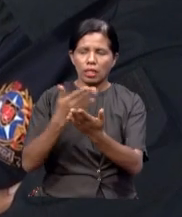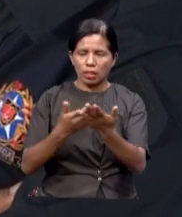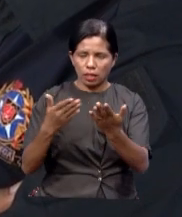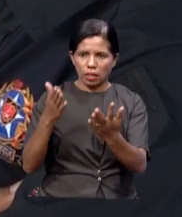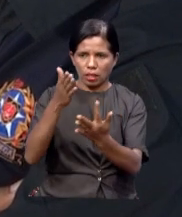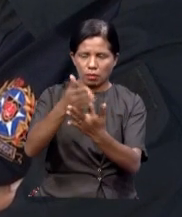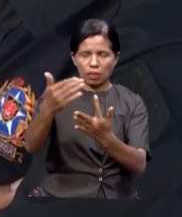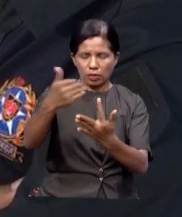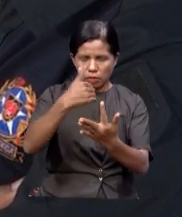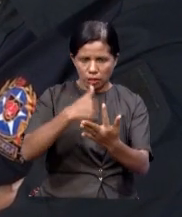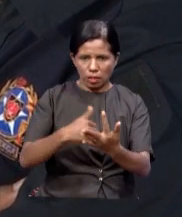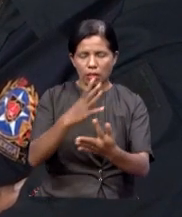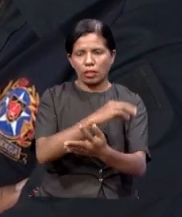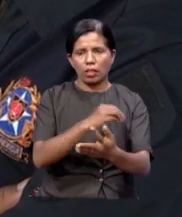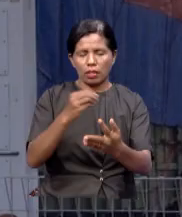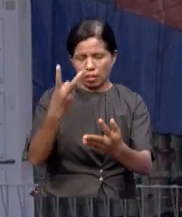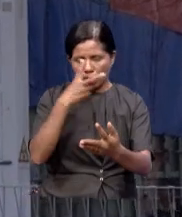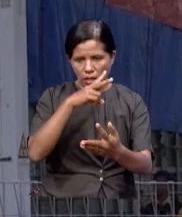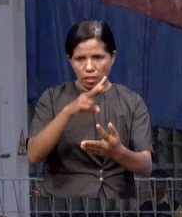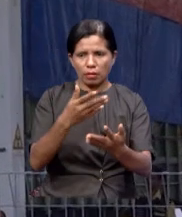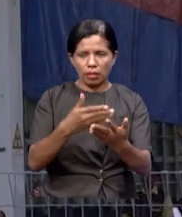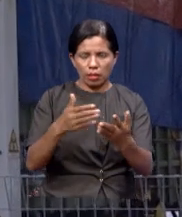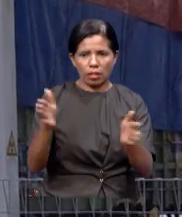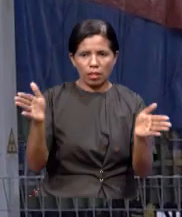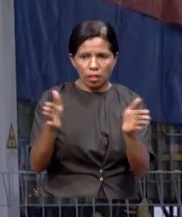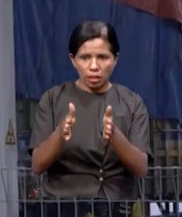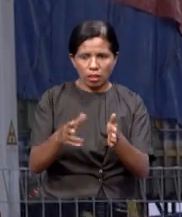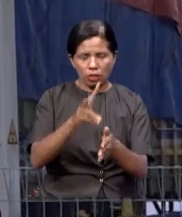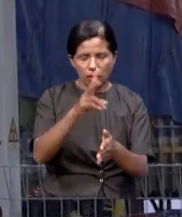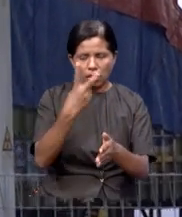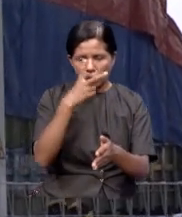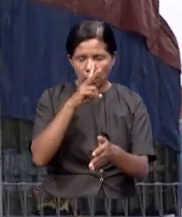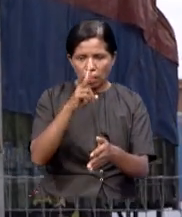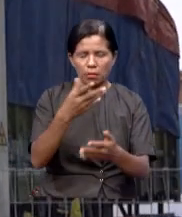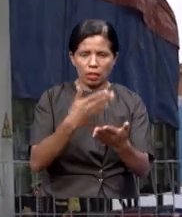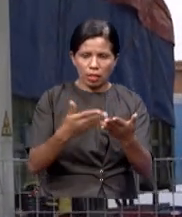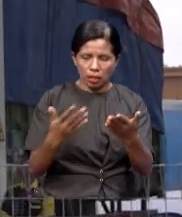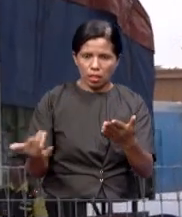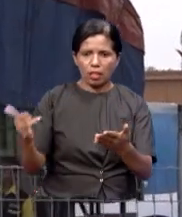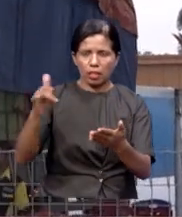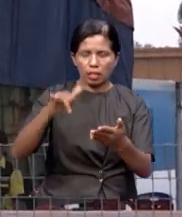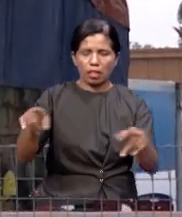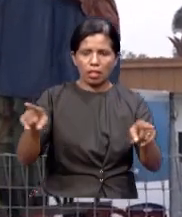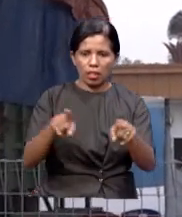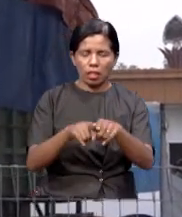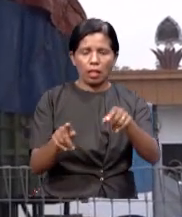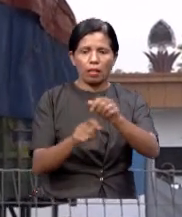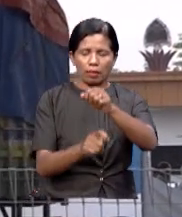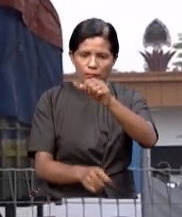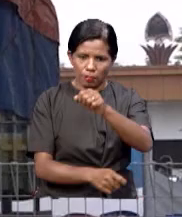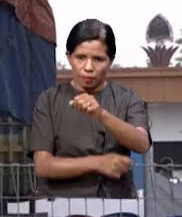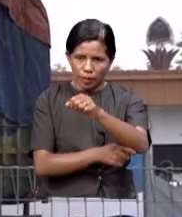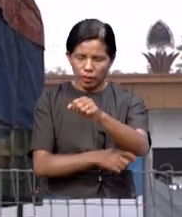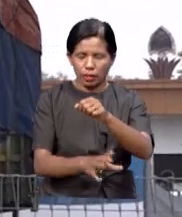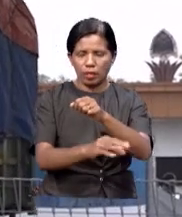e a fronteira, no X-ray scanner ki crua seluk a tu halo passa revista ba sasan sira, hanesan pasta nebe